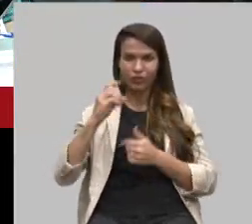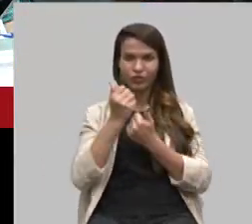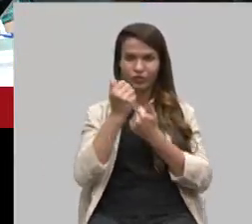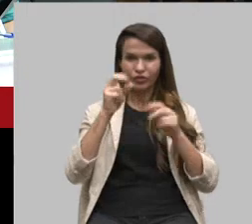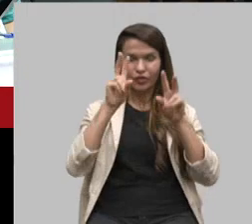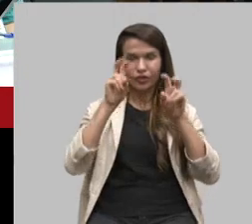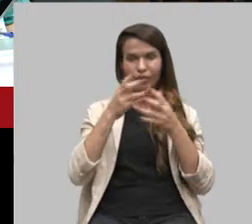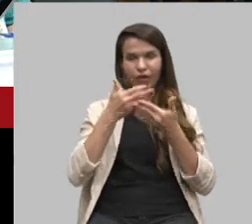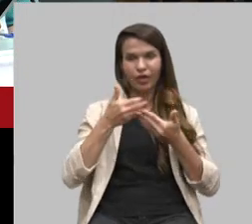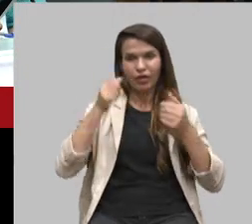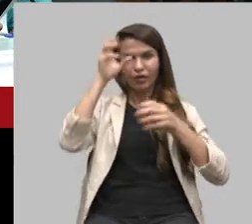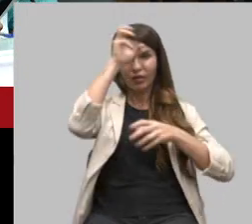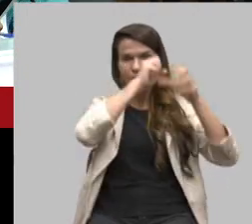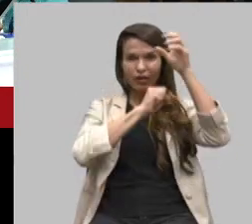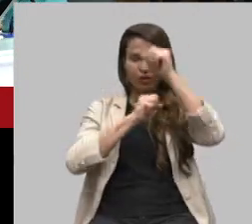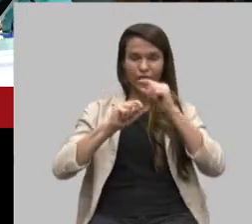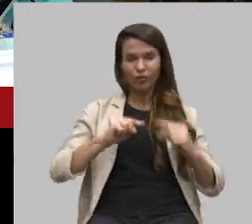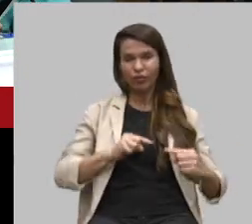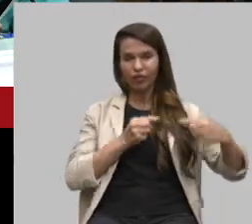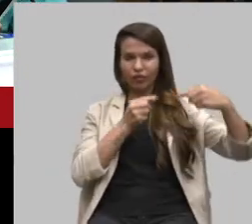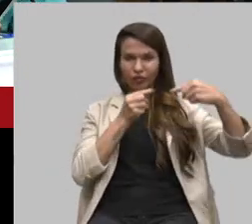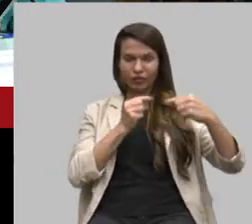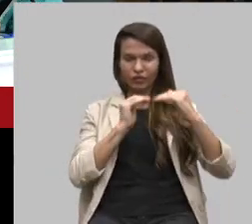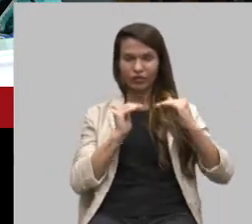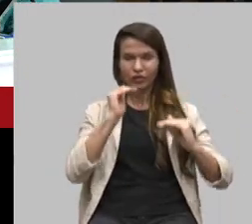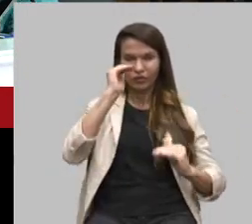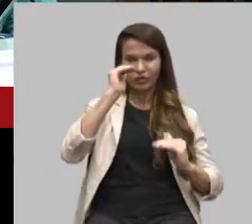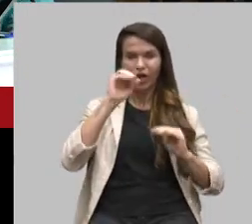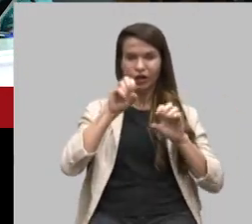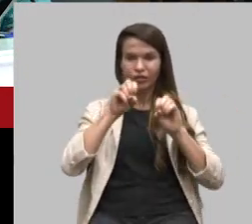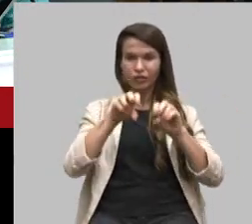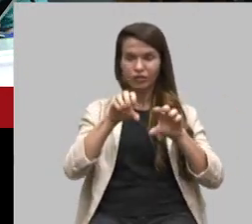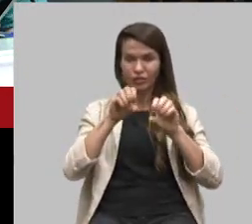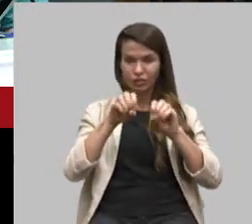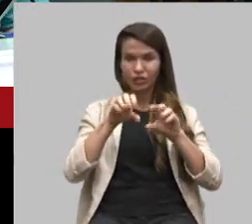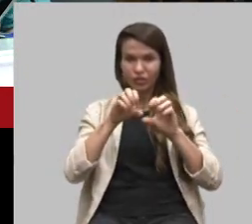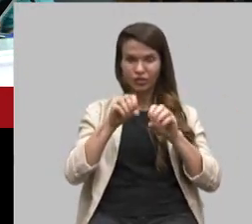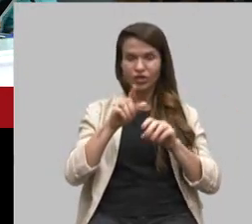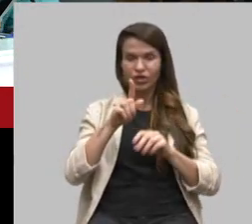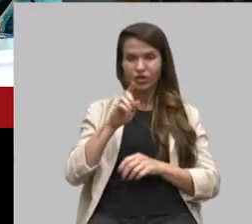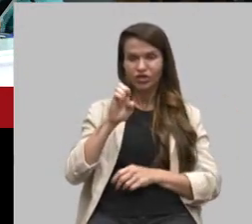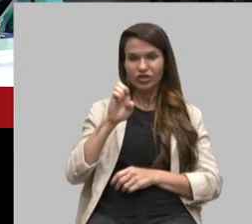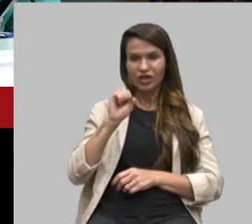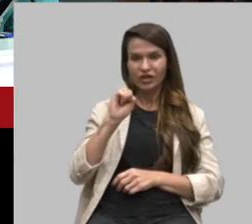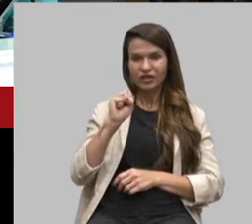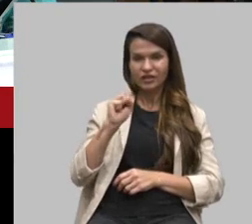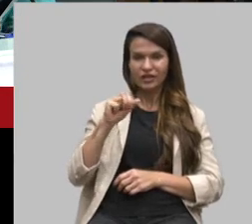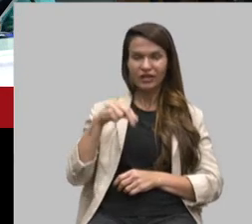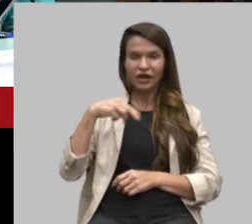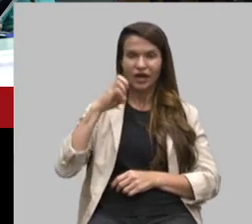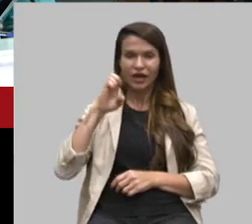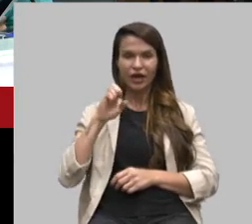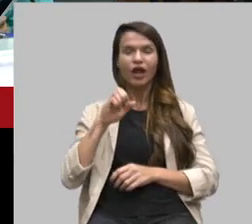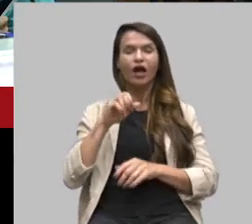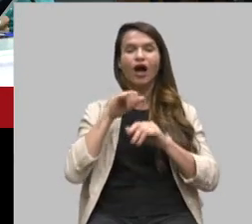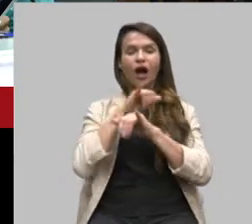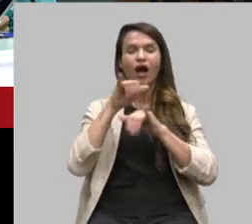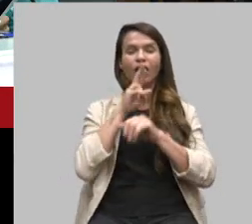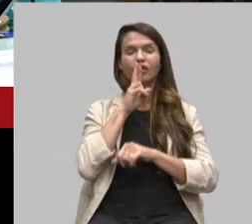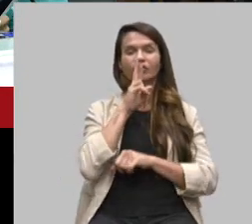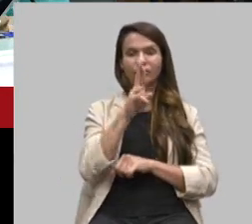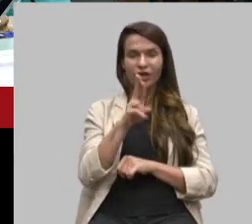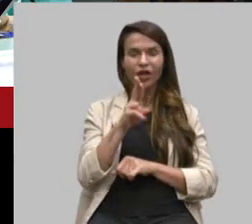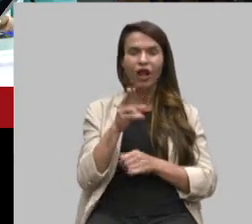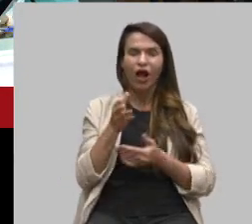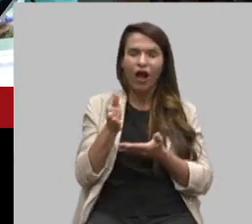aprendizagem enfrentamentos das desigualdades educacionais jeisiane e Sofia para anunciarem o resultado da apuração